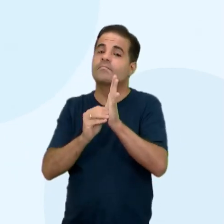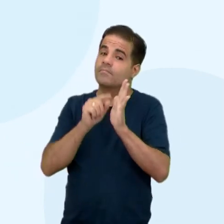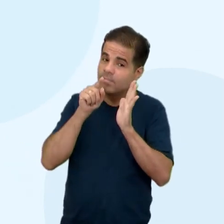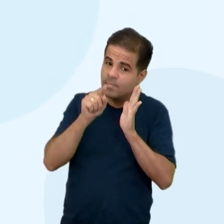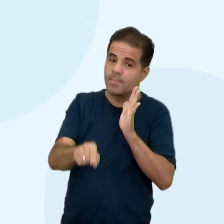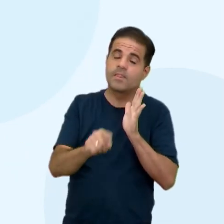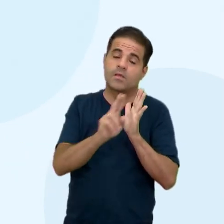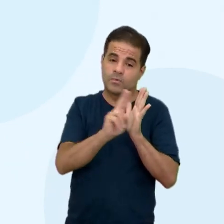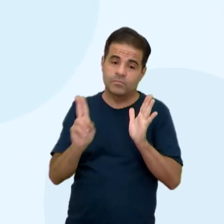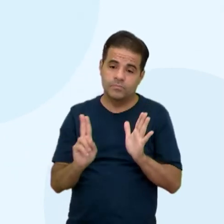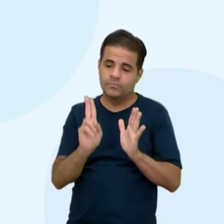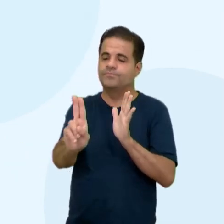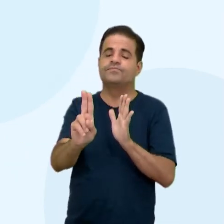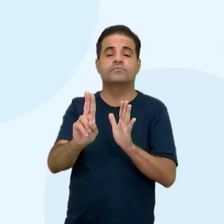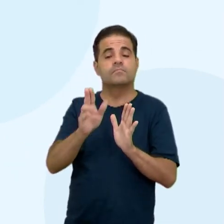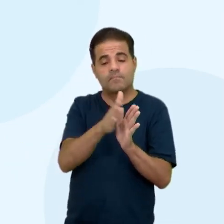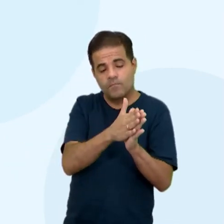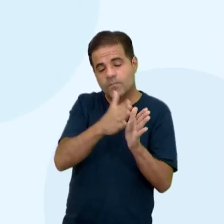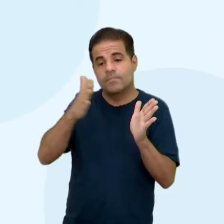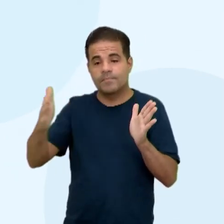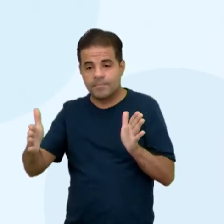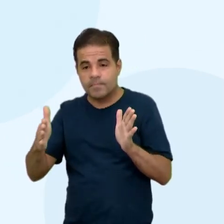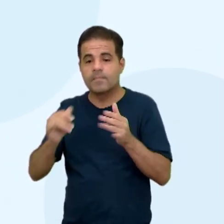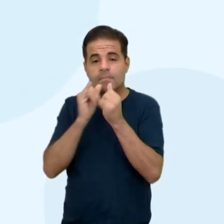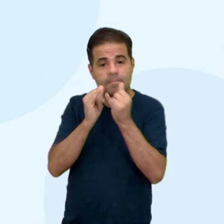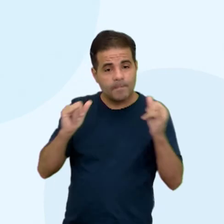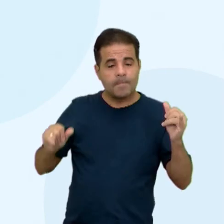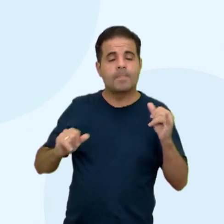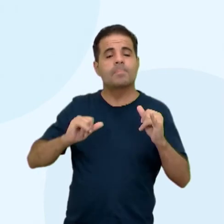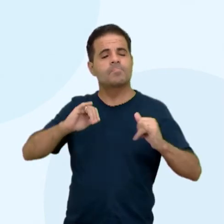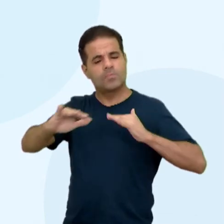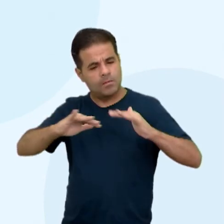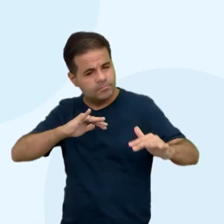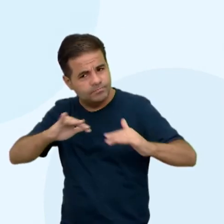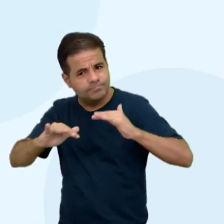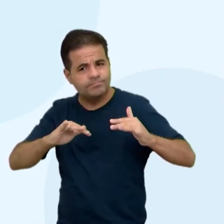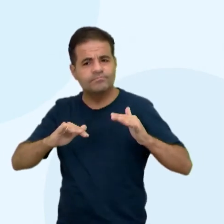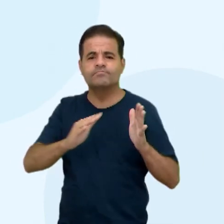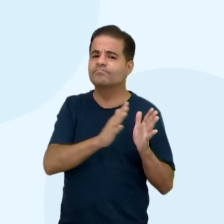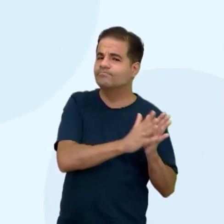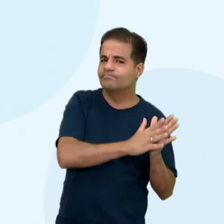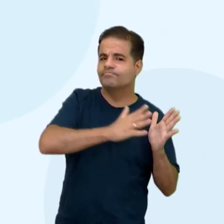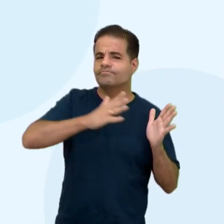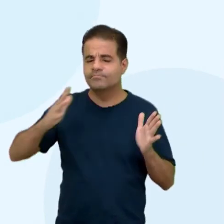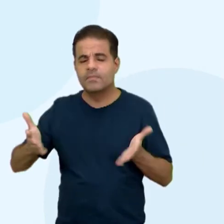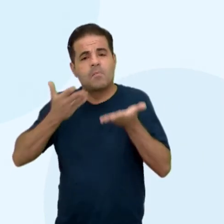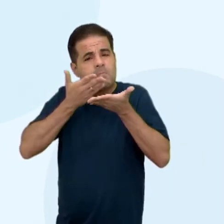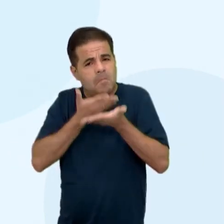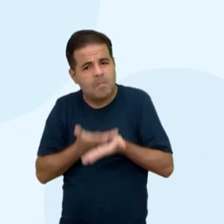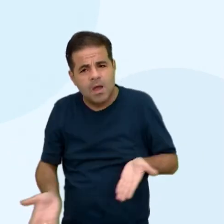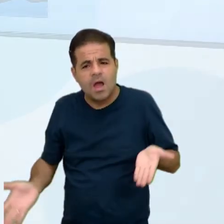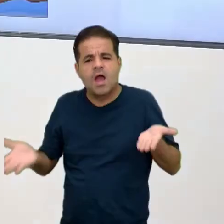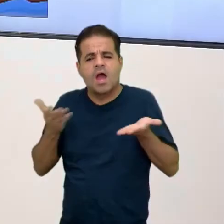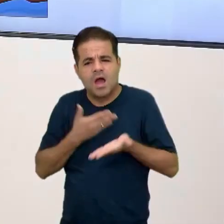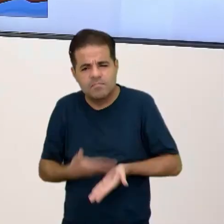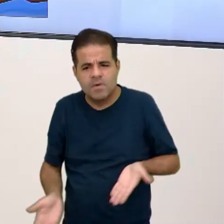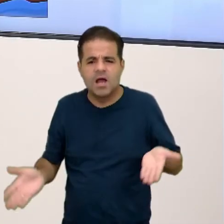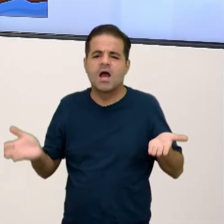U. Então, parte da energia do calor é transformada em movimento e parte, ela é desperdiçada e ela